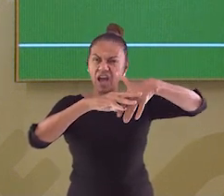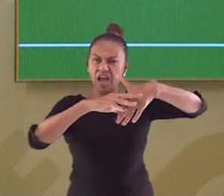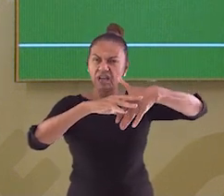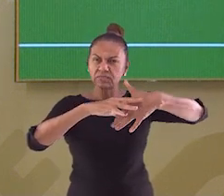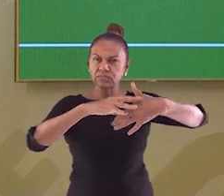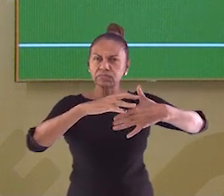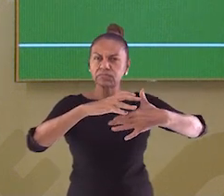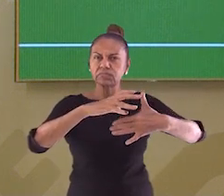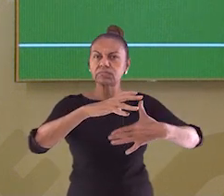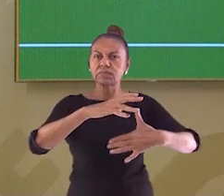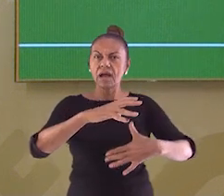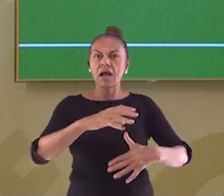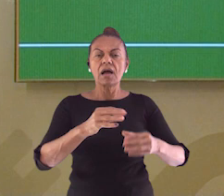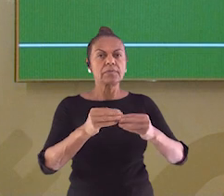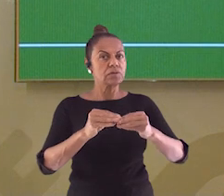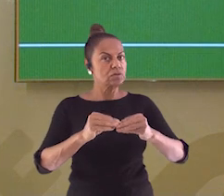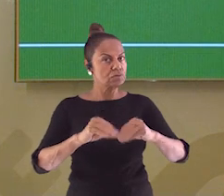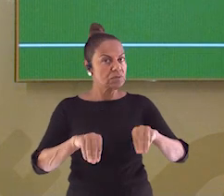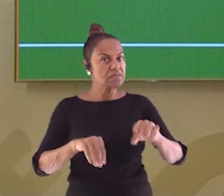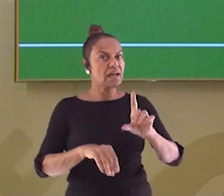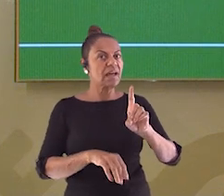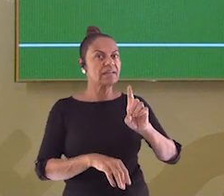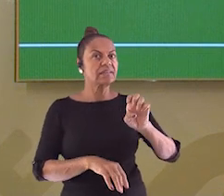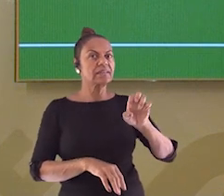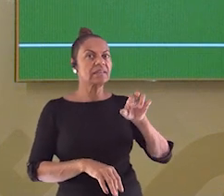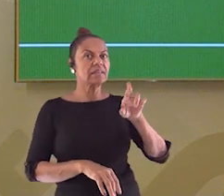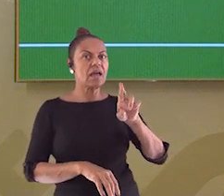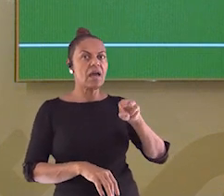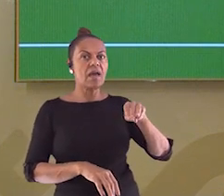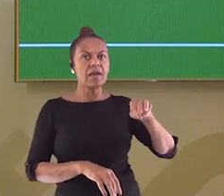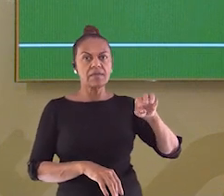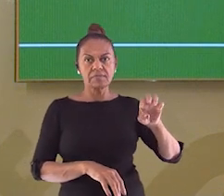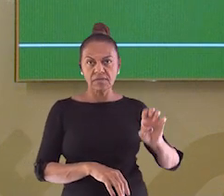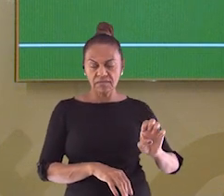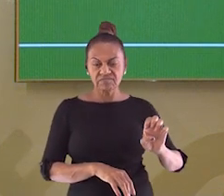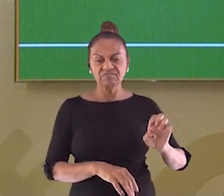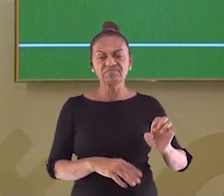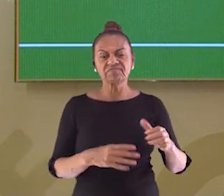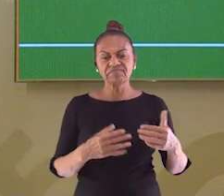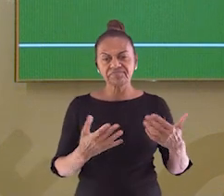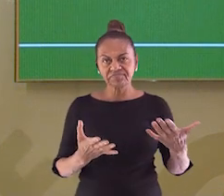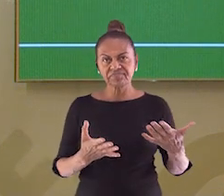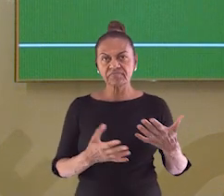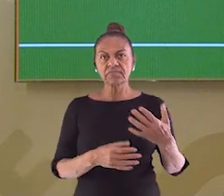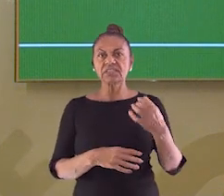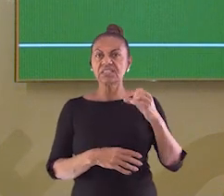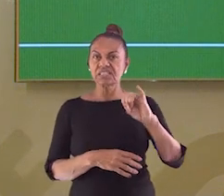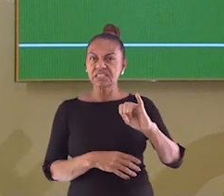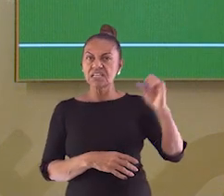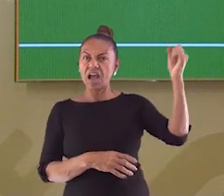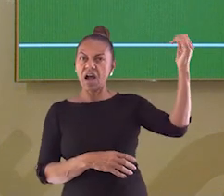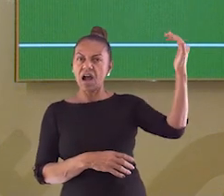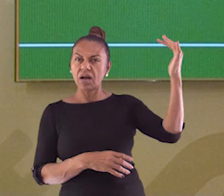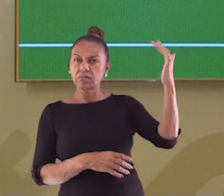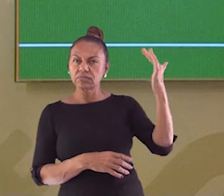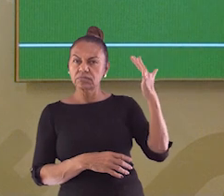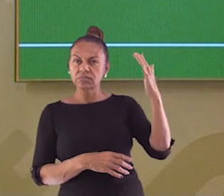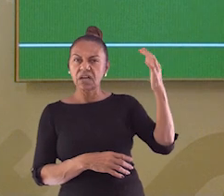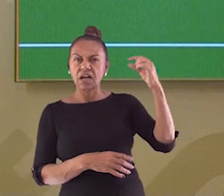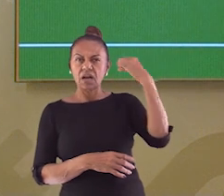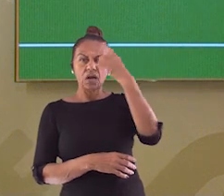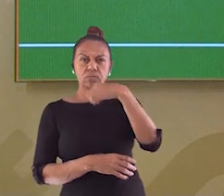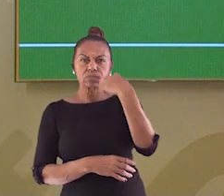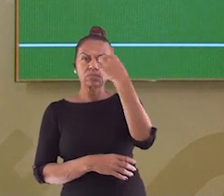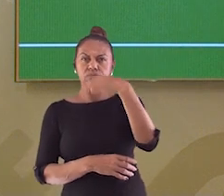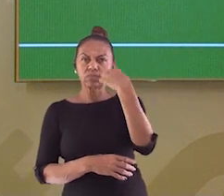contém tecidos que dão elasticidade à pele. Então, exposições repetidas e prolongadas aos raios UVA promovem